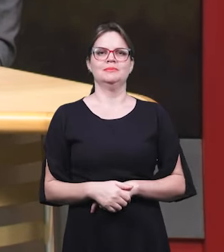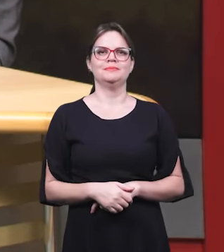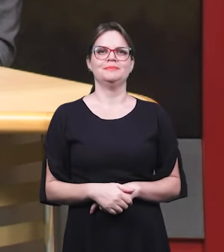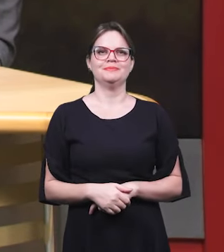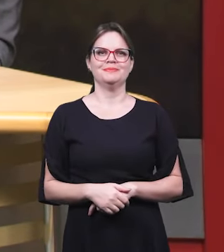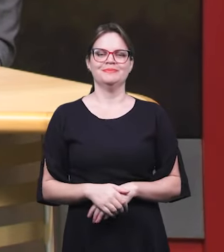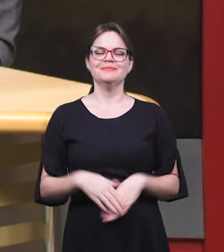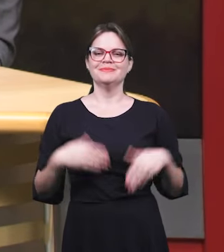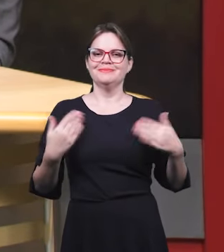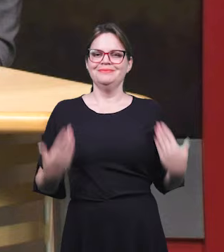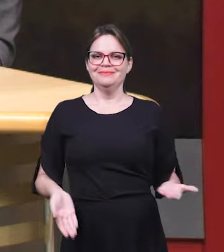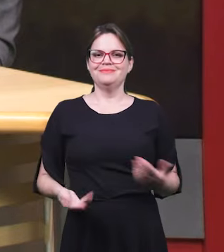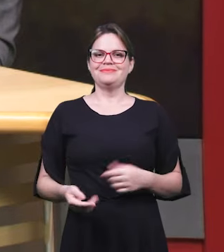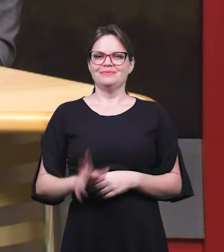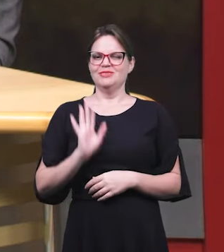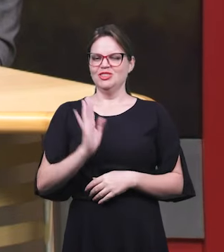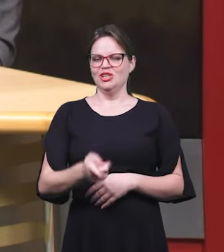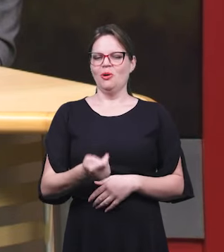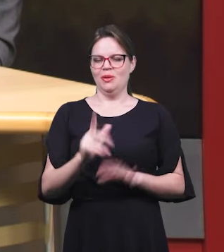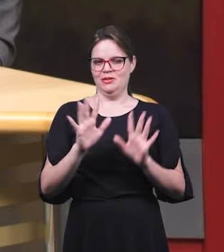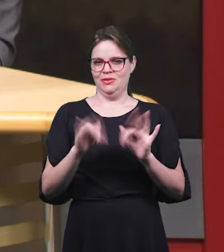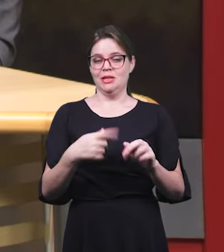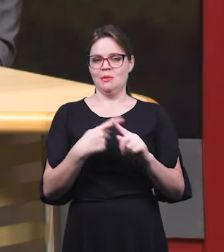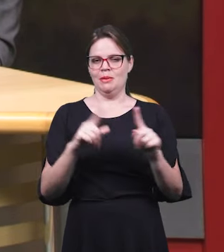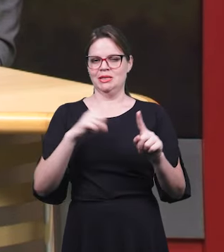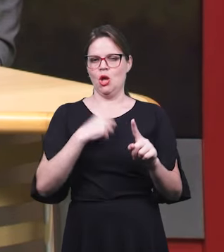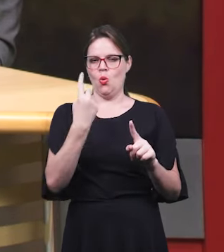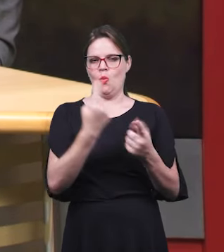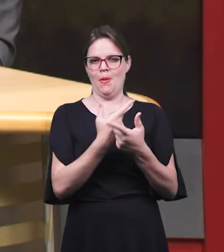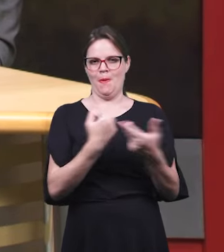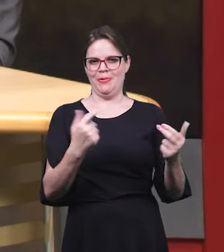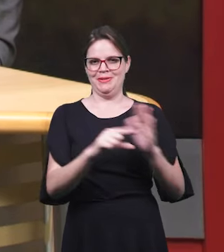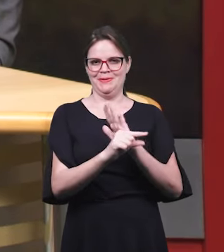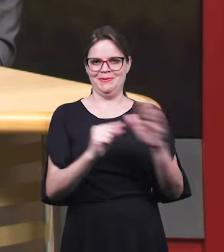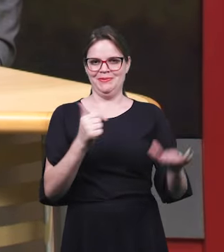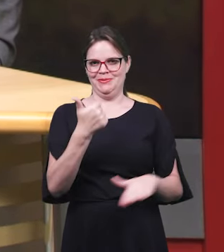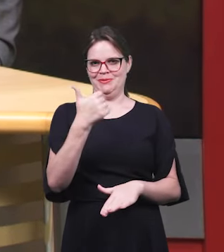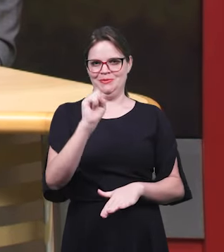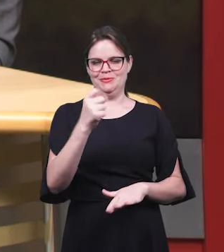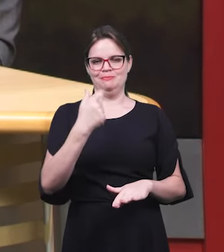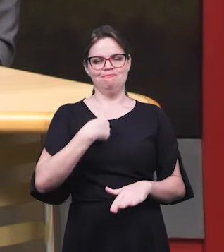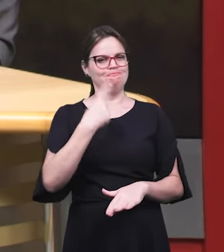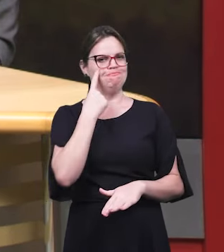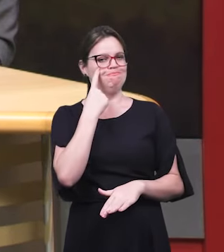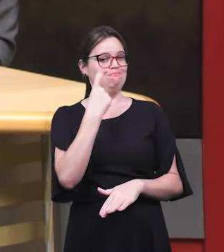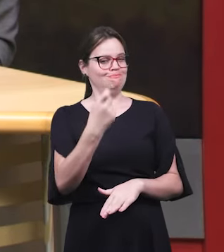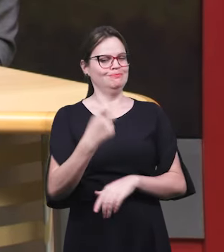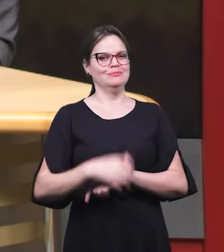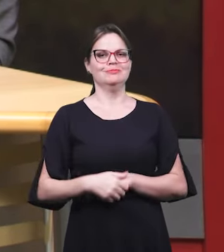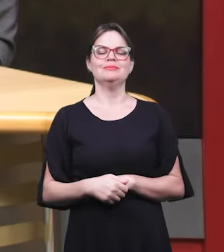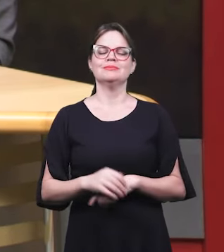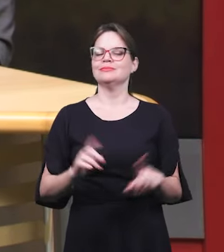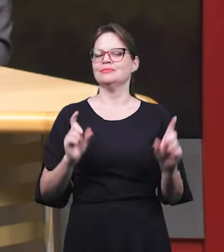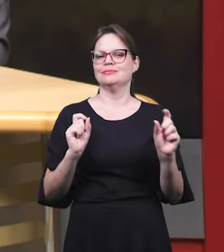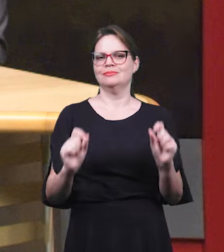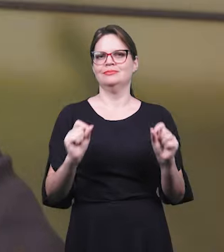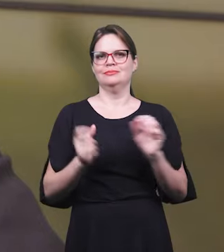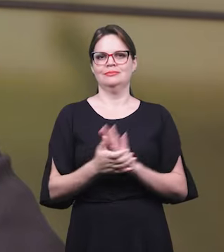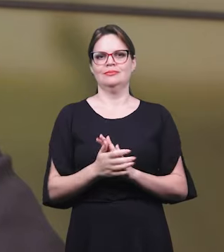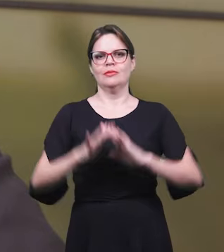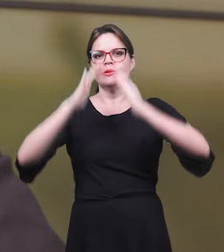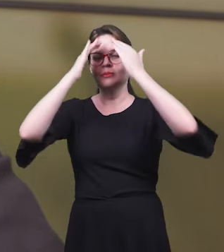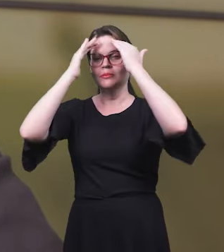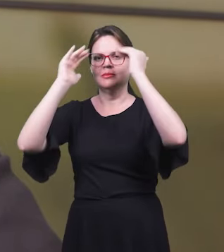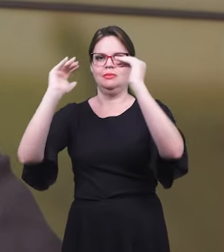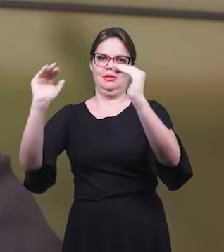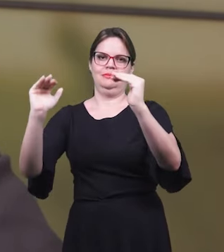os Fernandos, né? No verso 18 que foi lido, que eu acho muito interessante, que é a